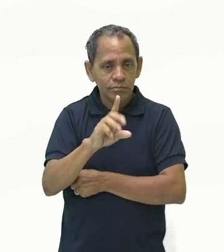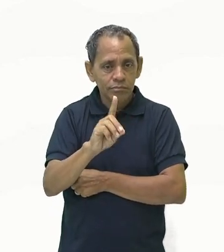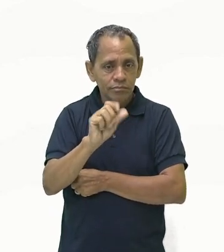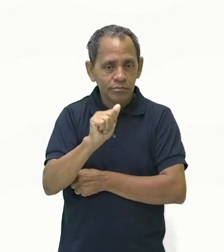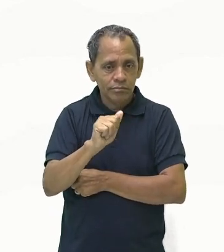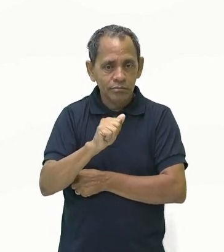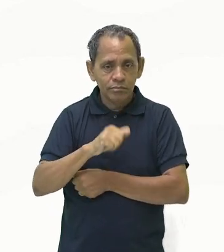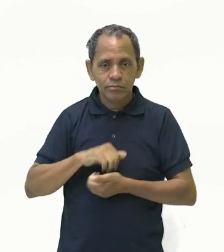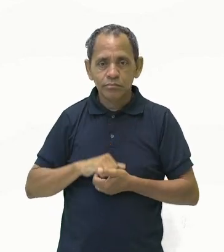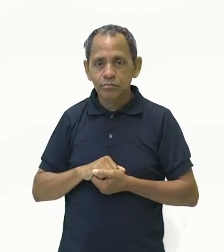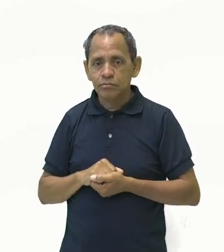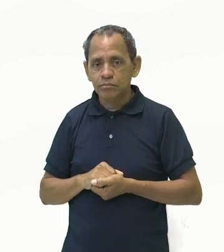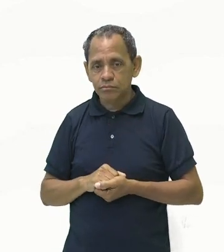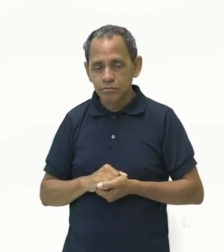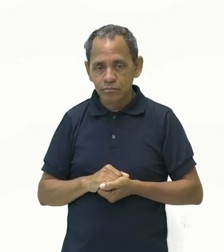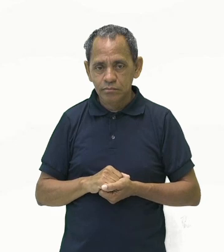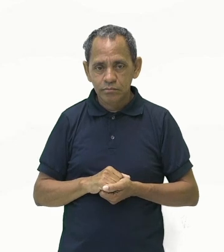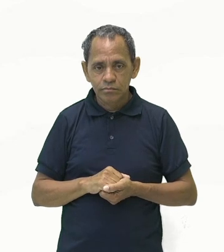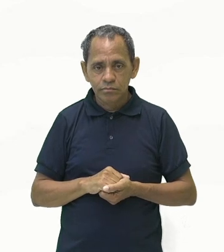saturada.